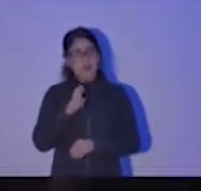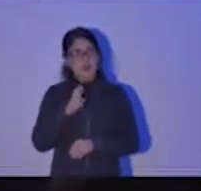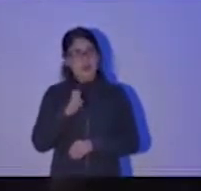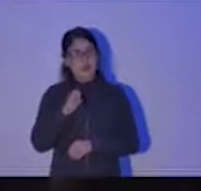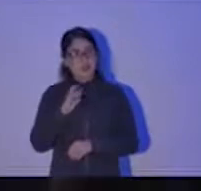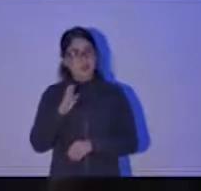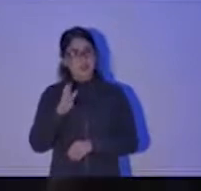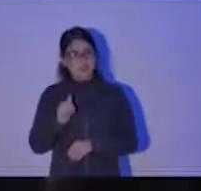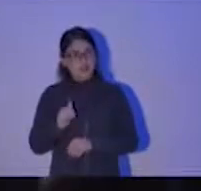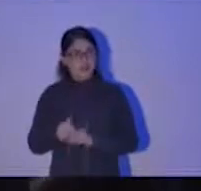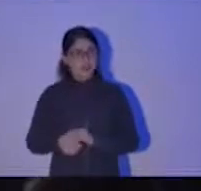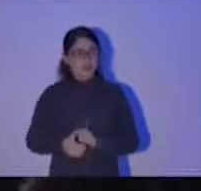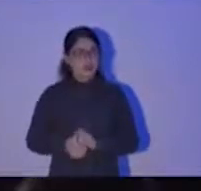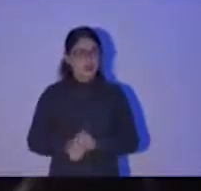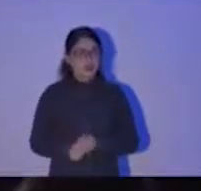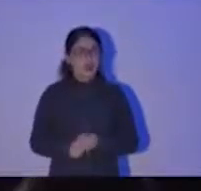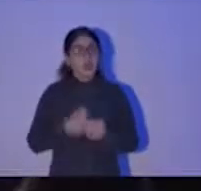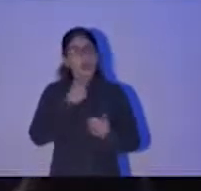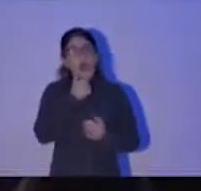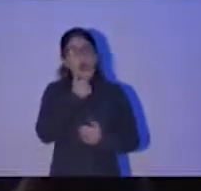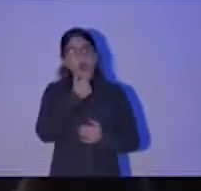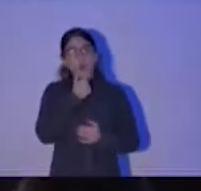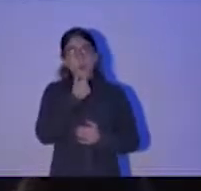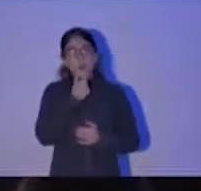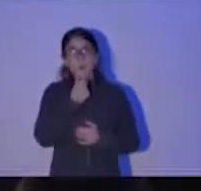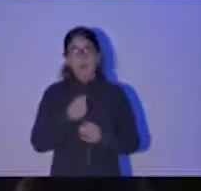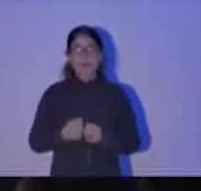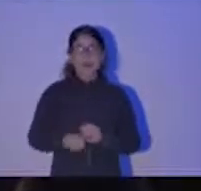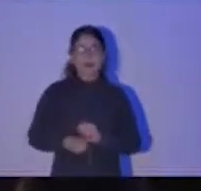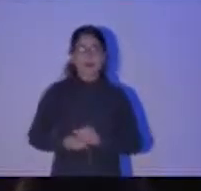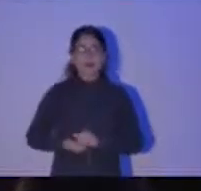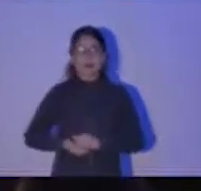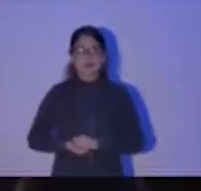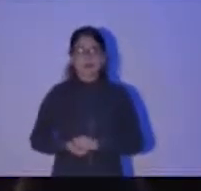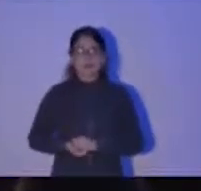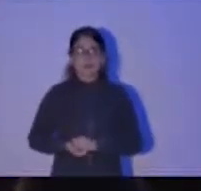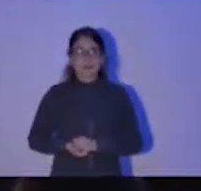Eu já passo a condução para você. Bom dia, Camila. Valeu.